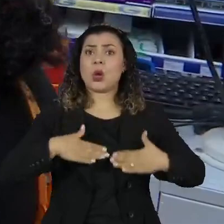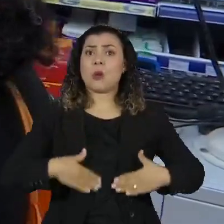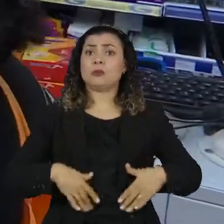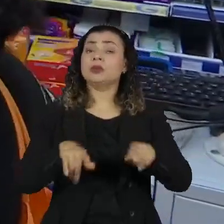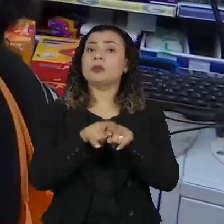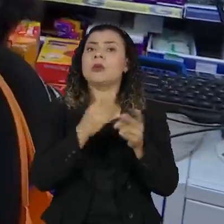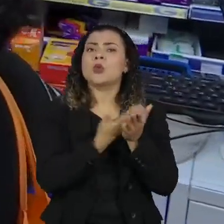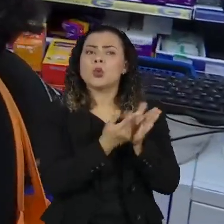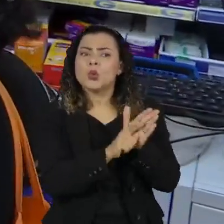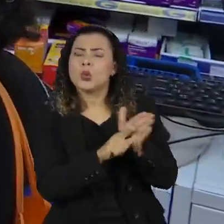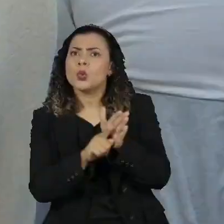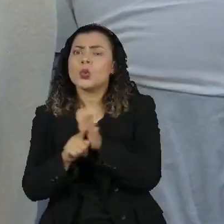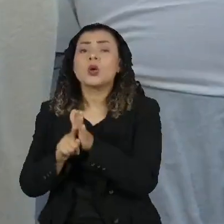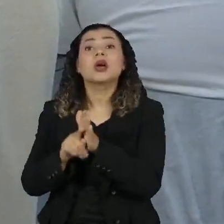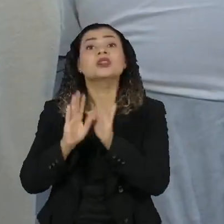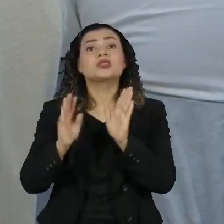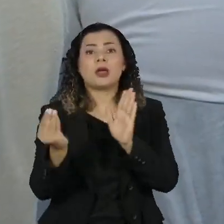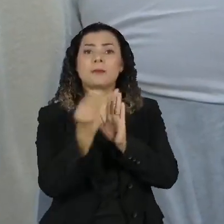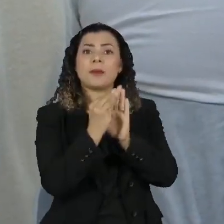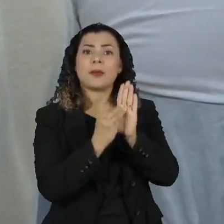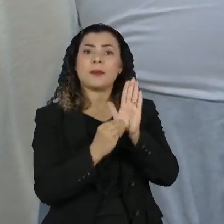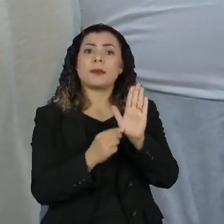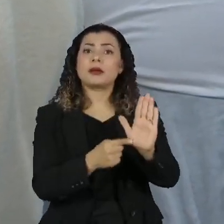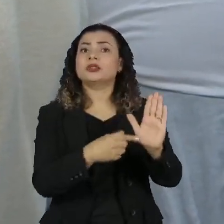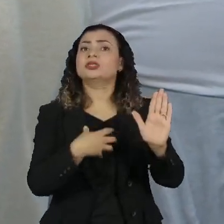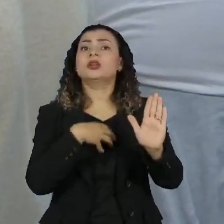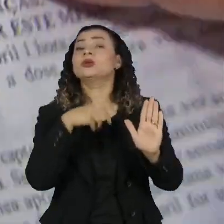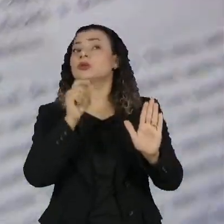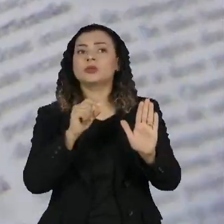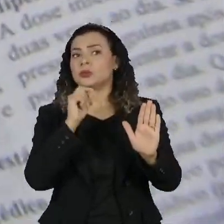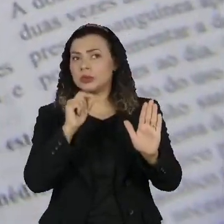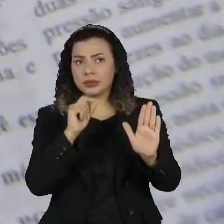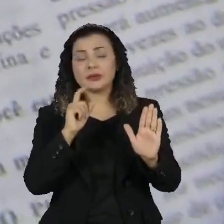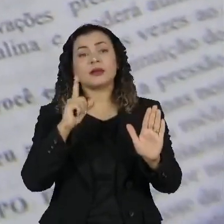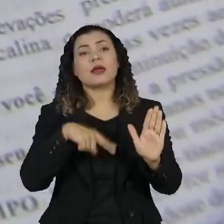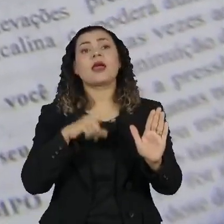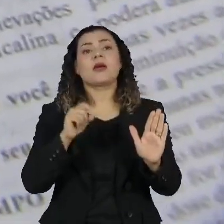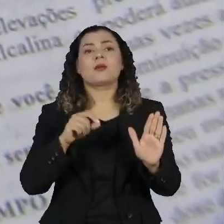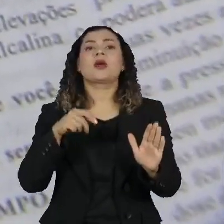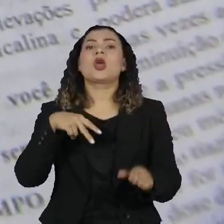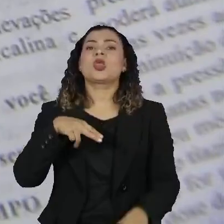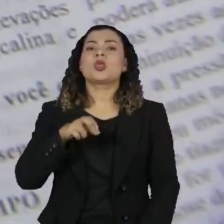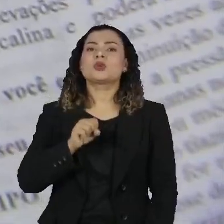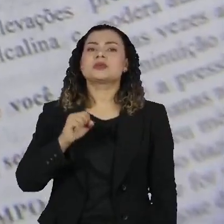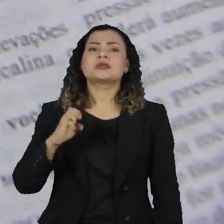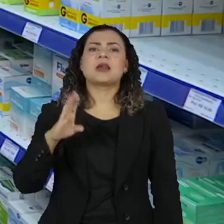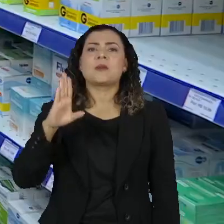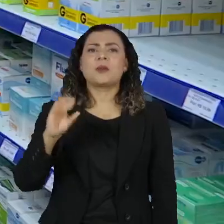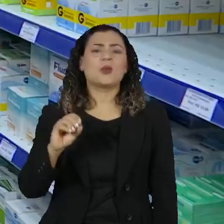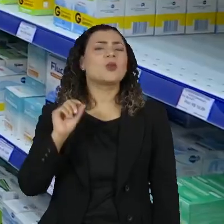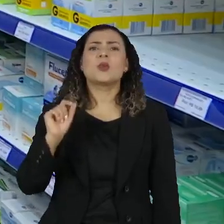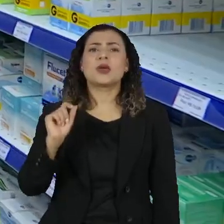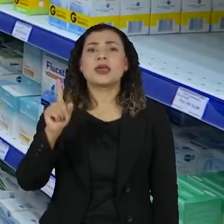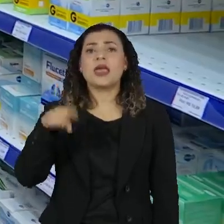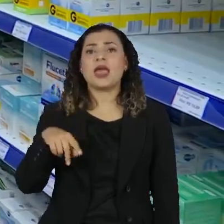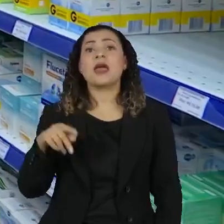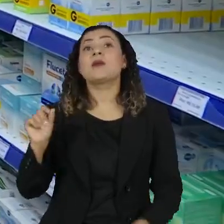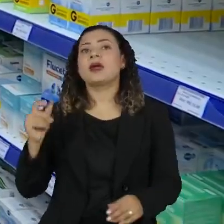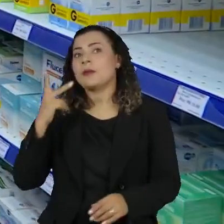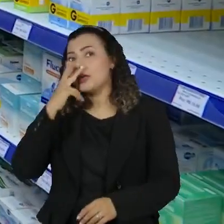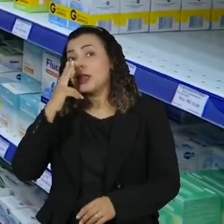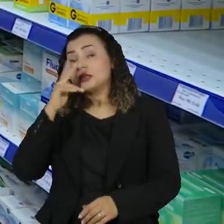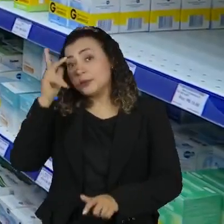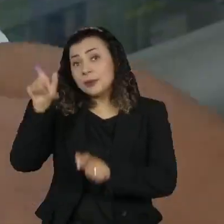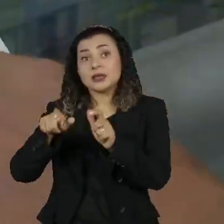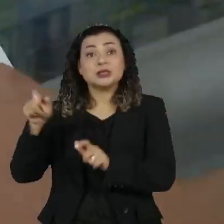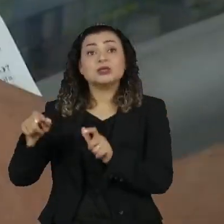que os estudiosos já até nomearam esse comportamento, é o efeito nocebo. É o inverso do chamado efeito placebo, quando o